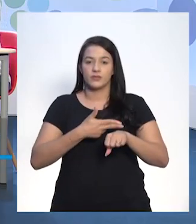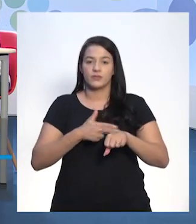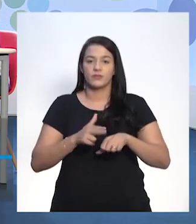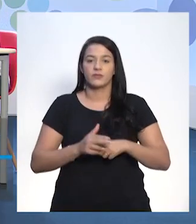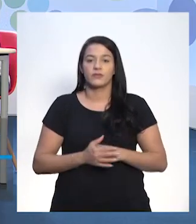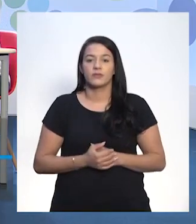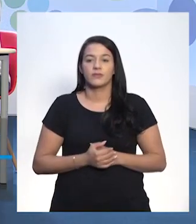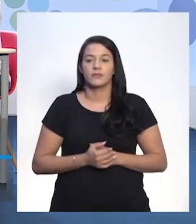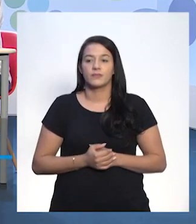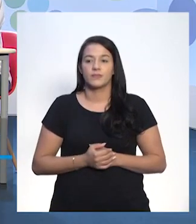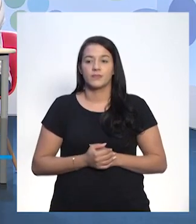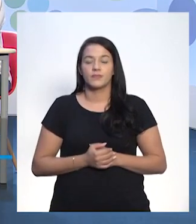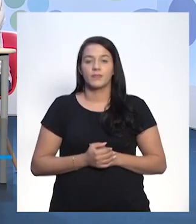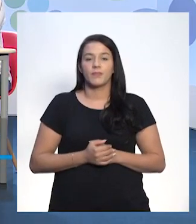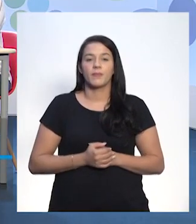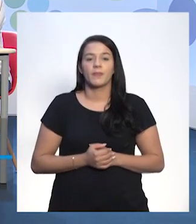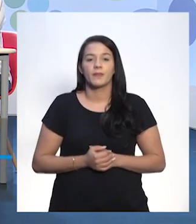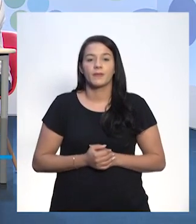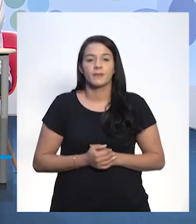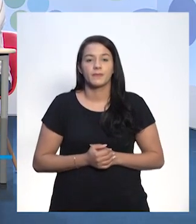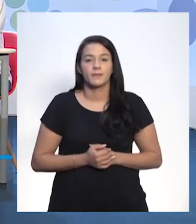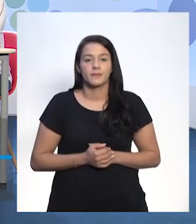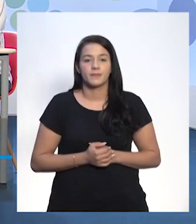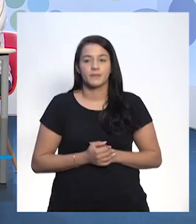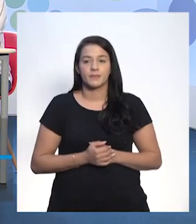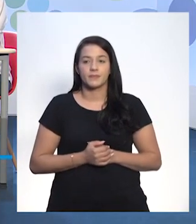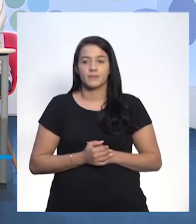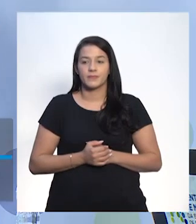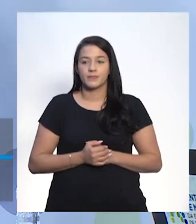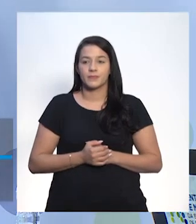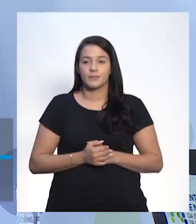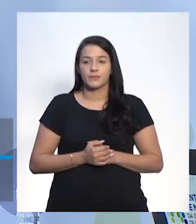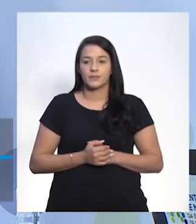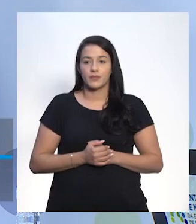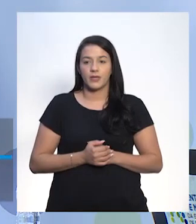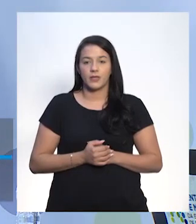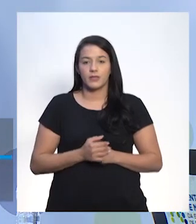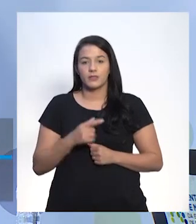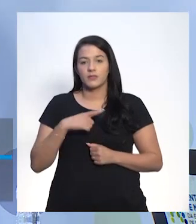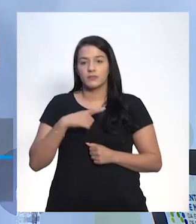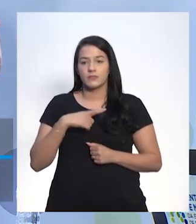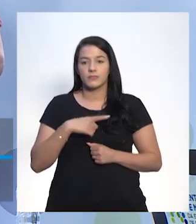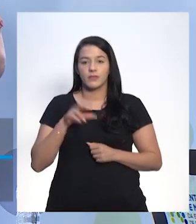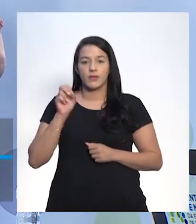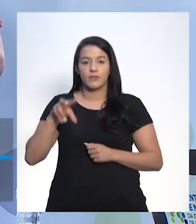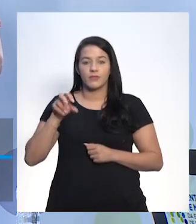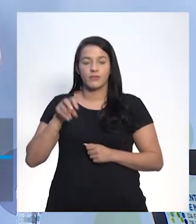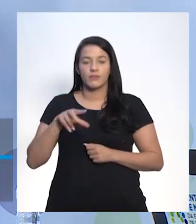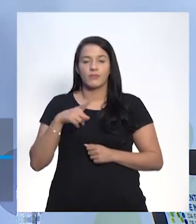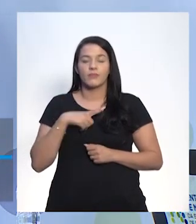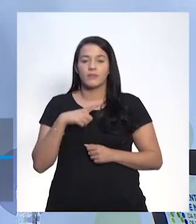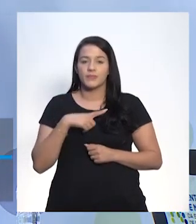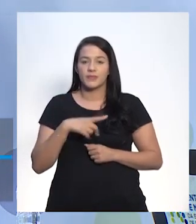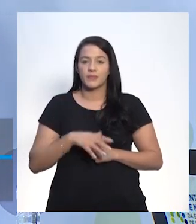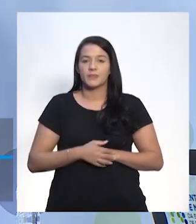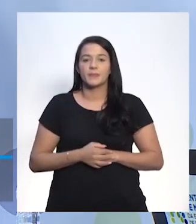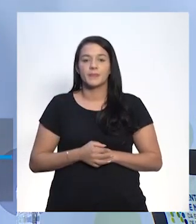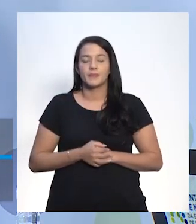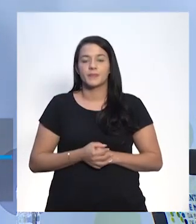por mim. Yes, I hope it was not poisonous. Espero que não estivesse envenenado. Ok. Oh, my God.